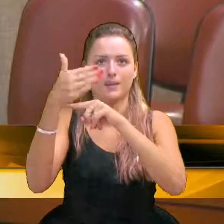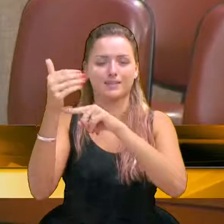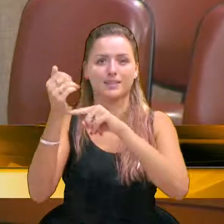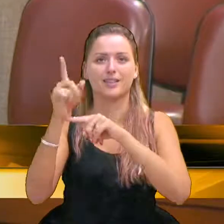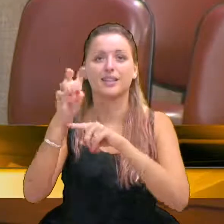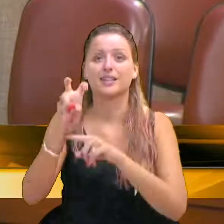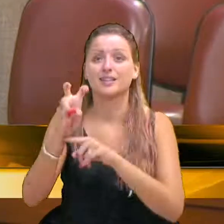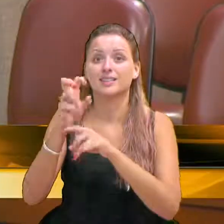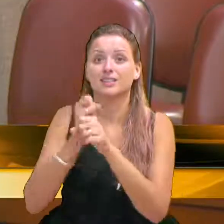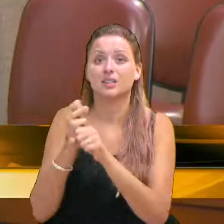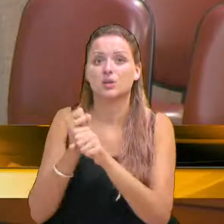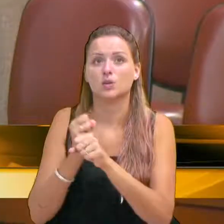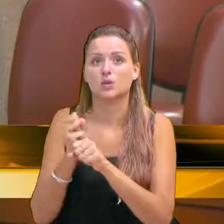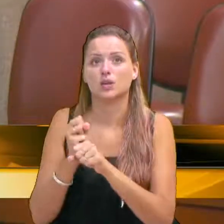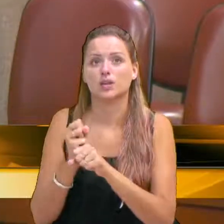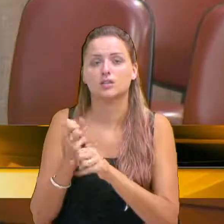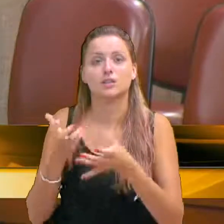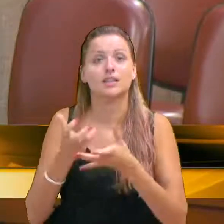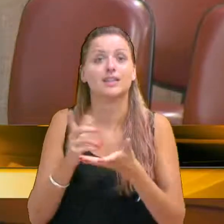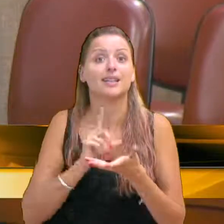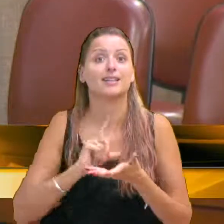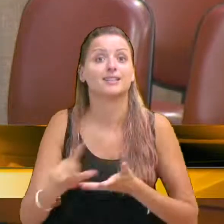de uma empresa que ameaçou ir embora.